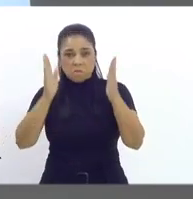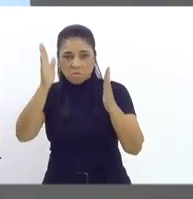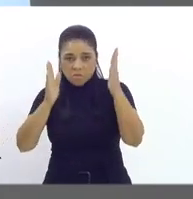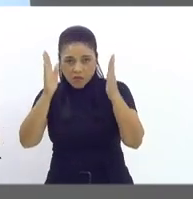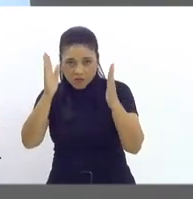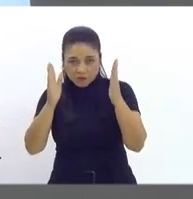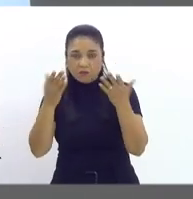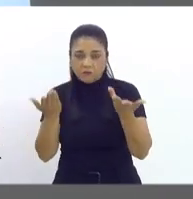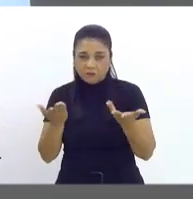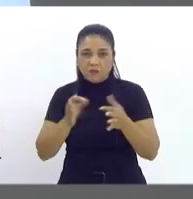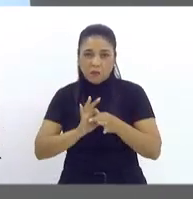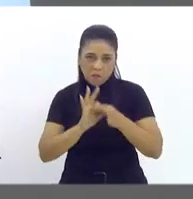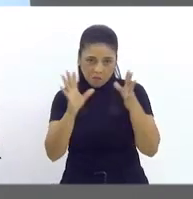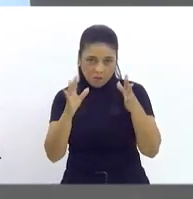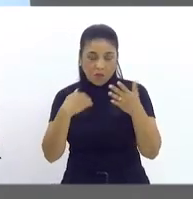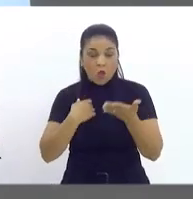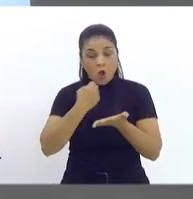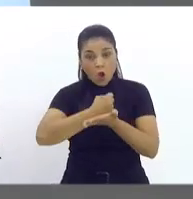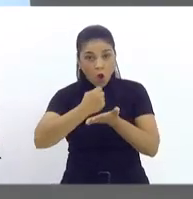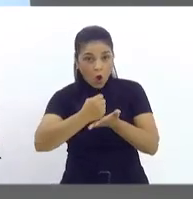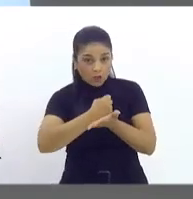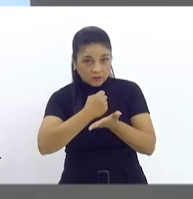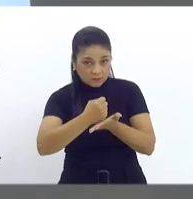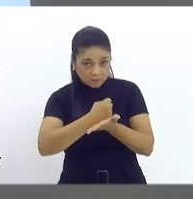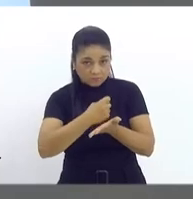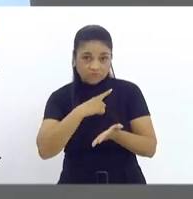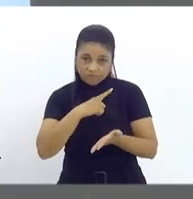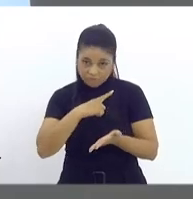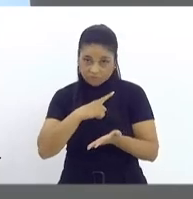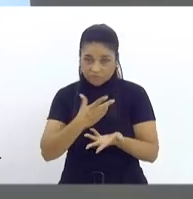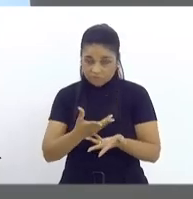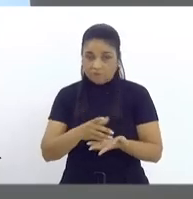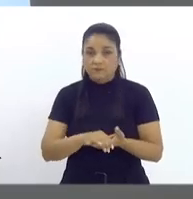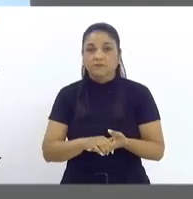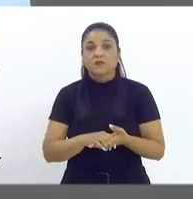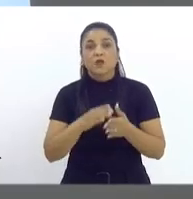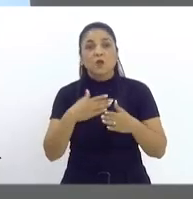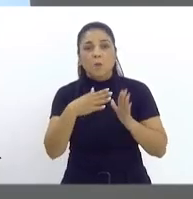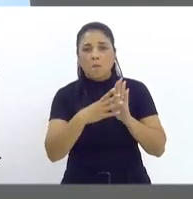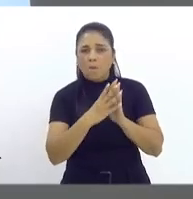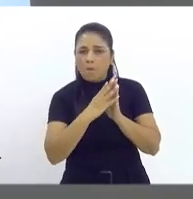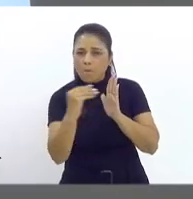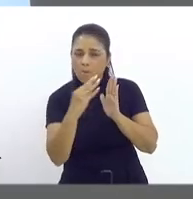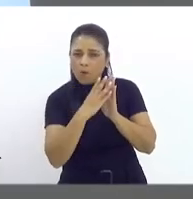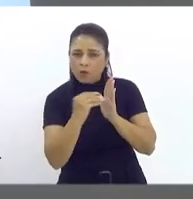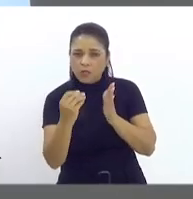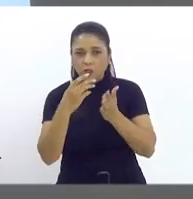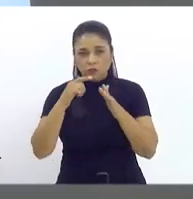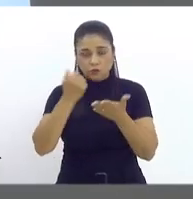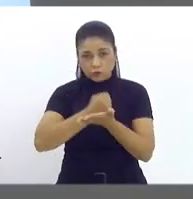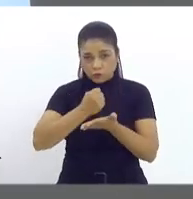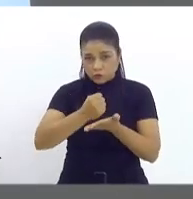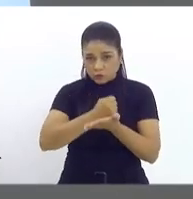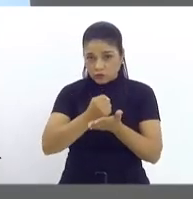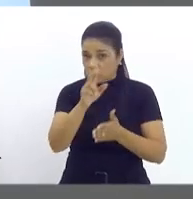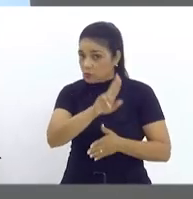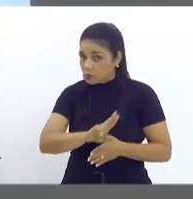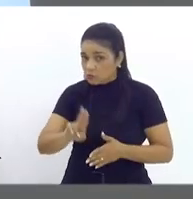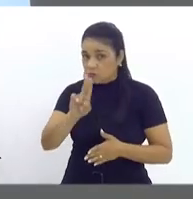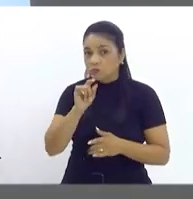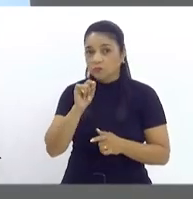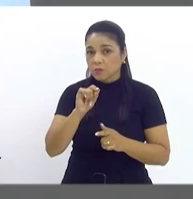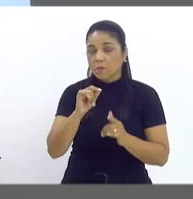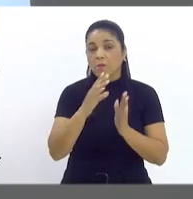concessão. Essa é a previsão que está no contrato de concessão. O modelo de contrato de concessão que foi utilizado era um